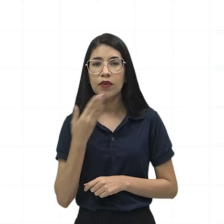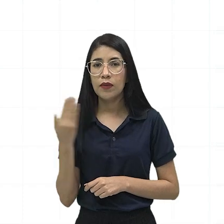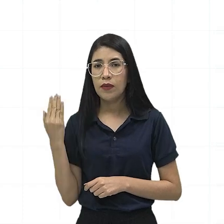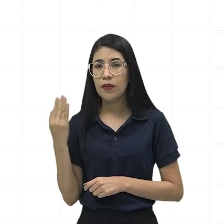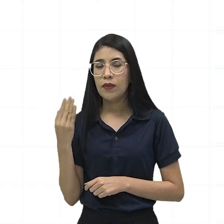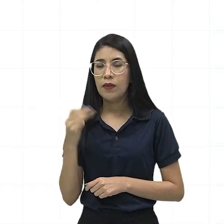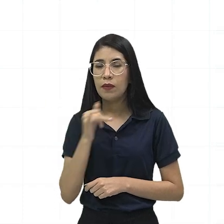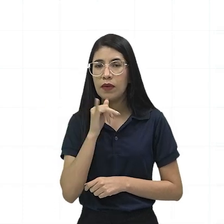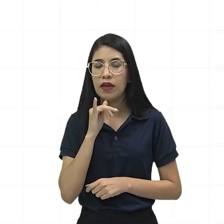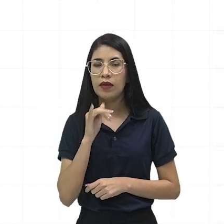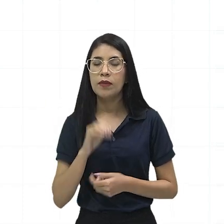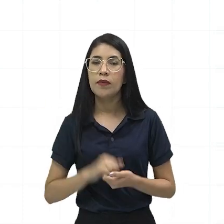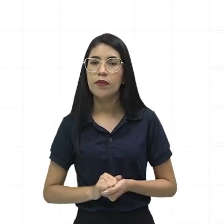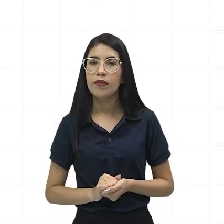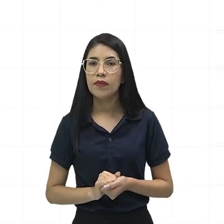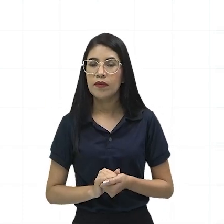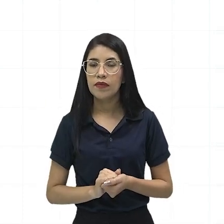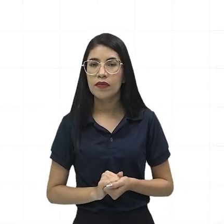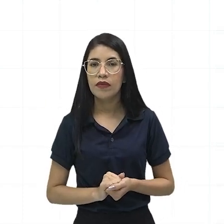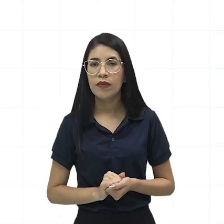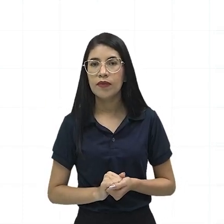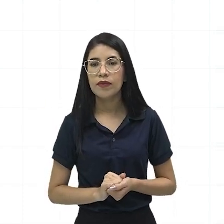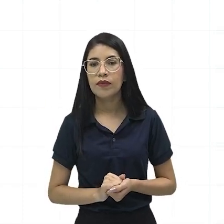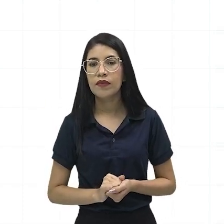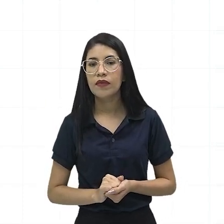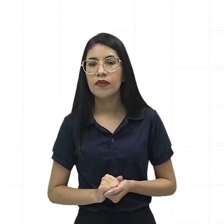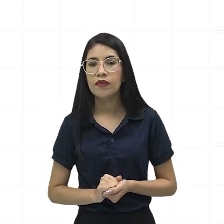é chamado de herpes labial,